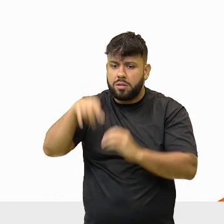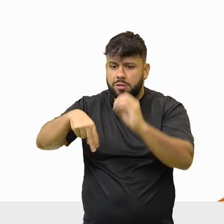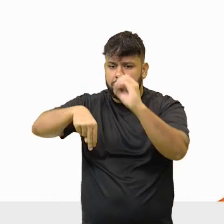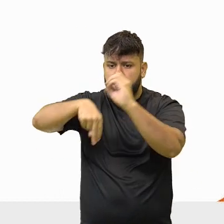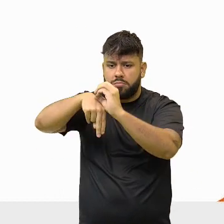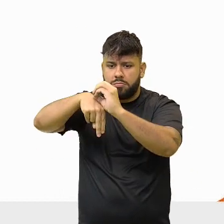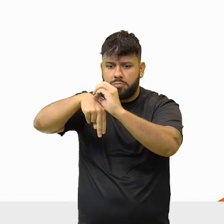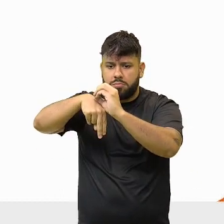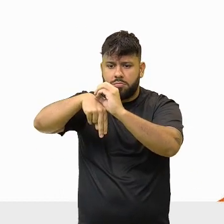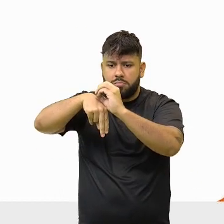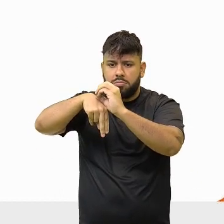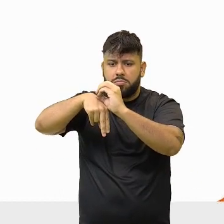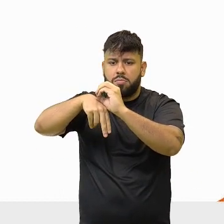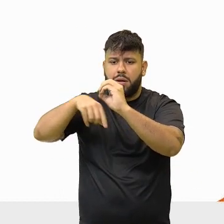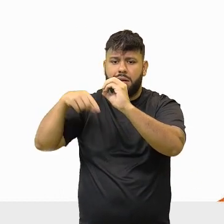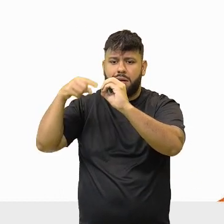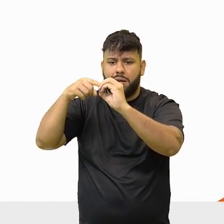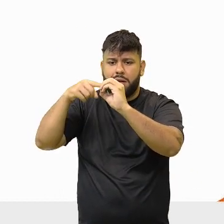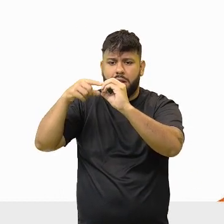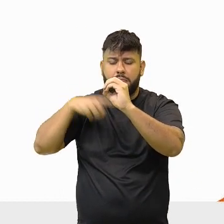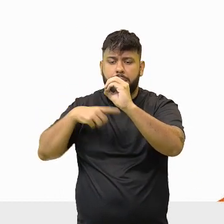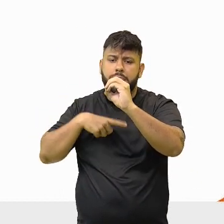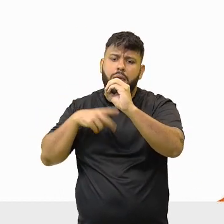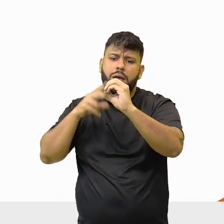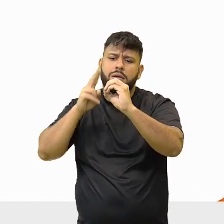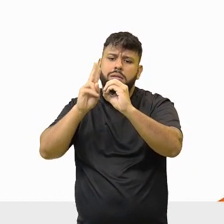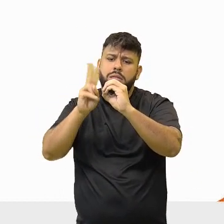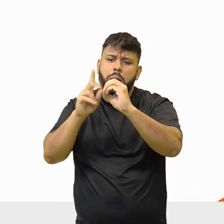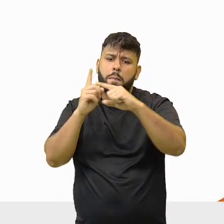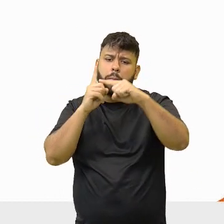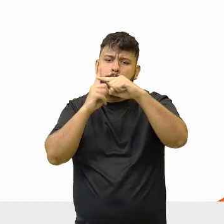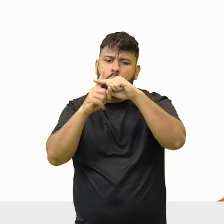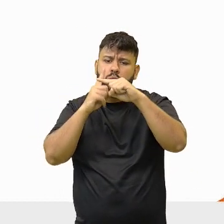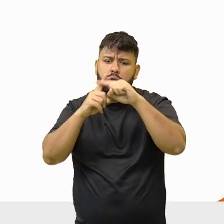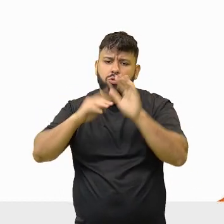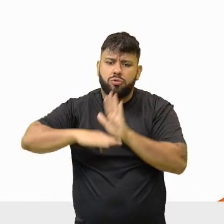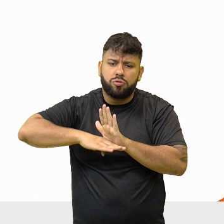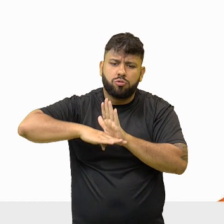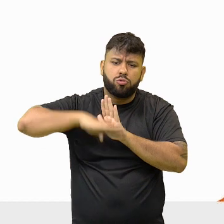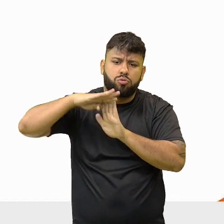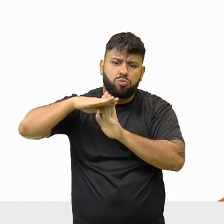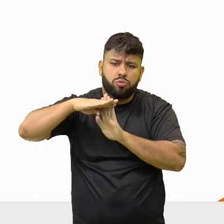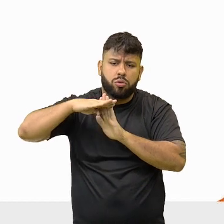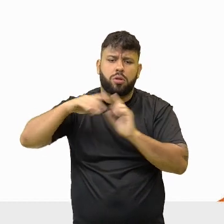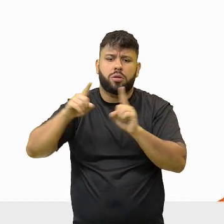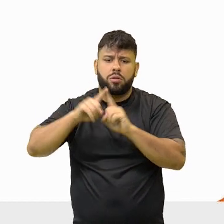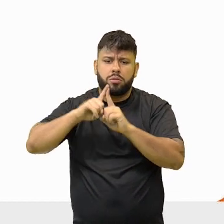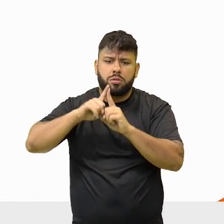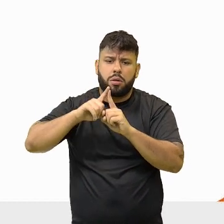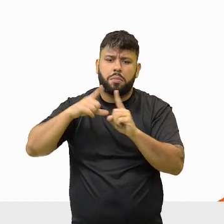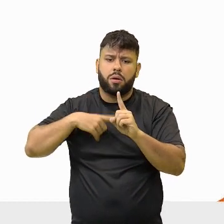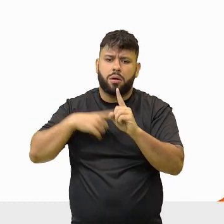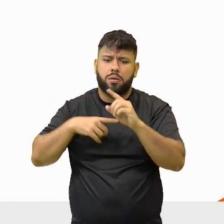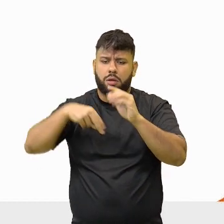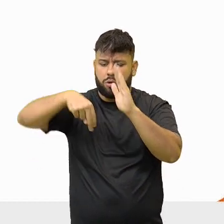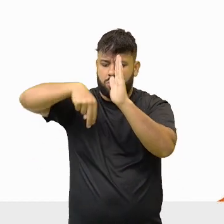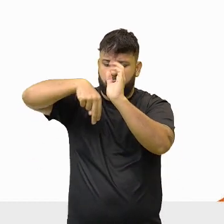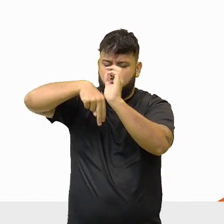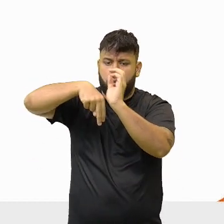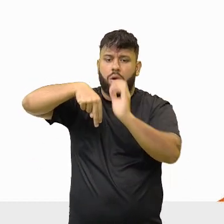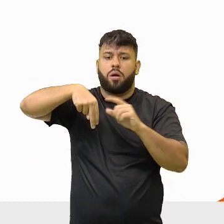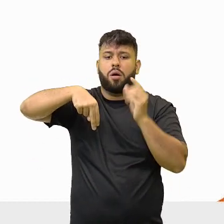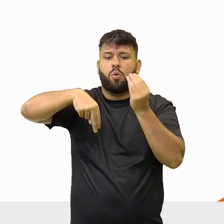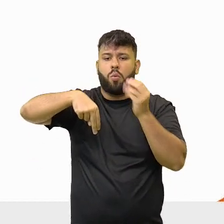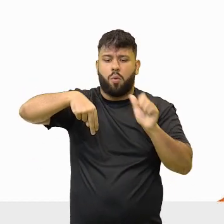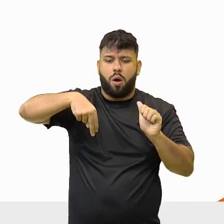encostava uma esfera condutora P mantida sempre positivamente eletrizada e fixa um bastão isolante nos pontos A, B e C.